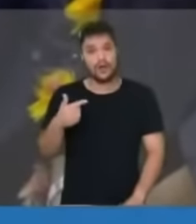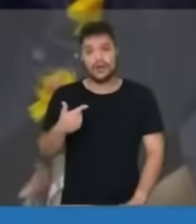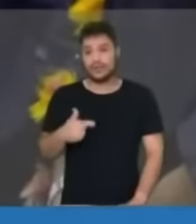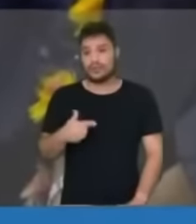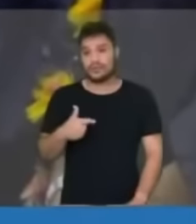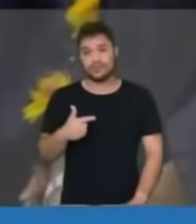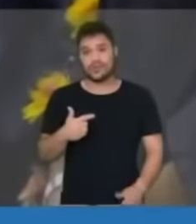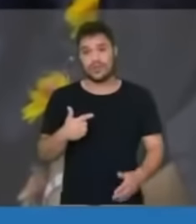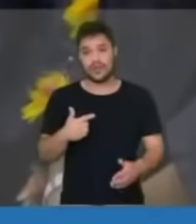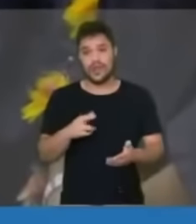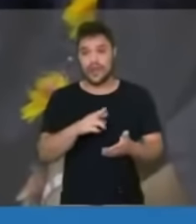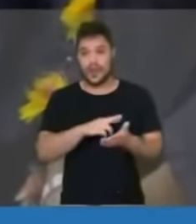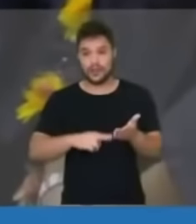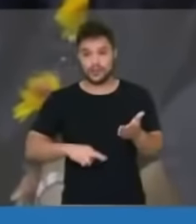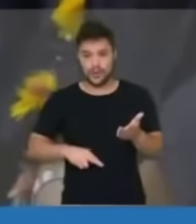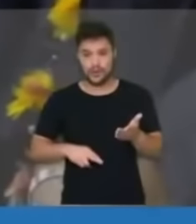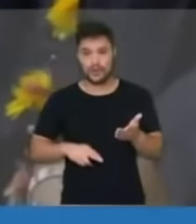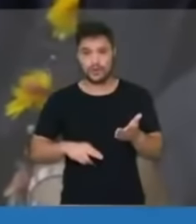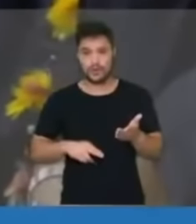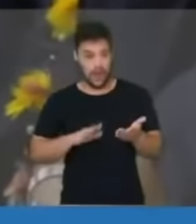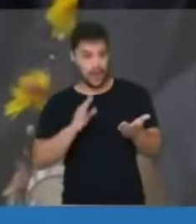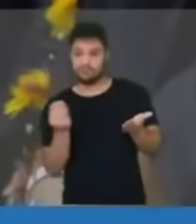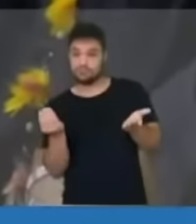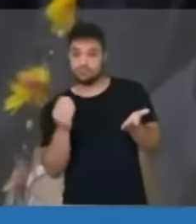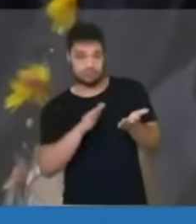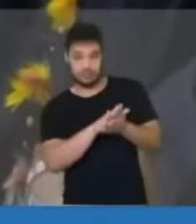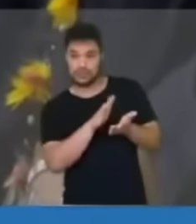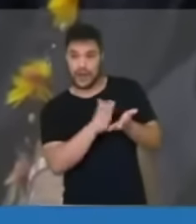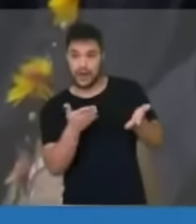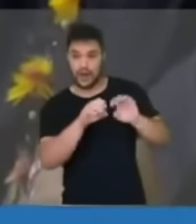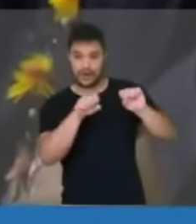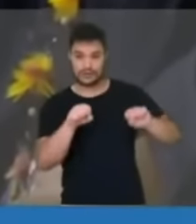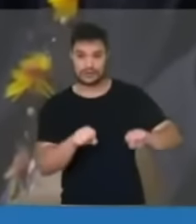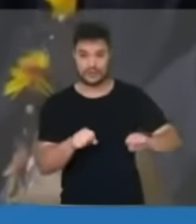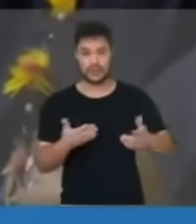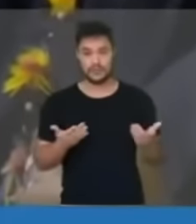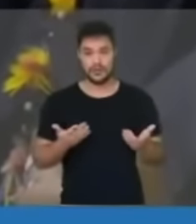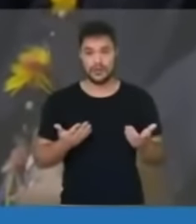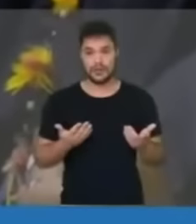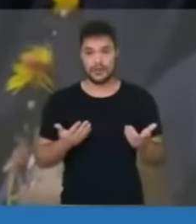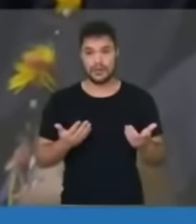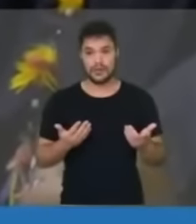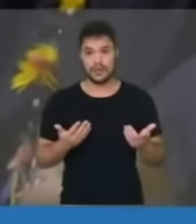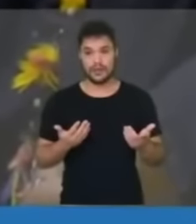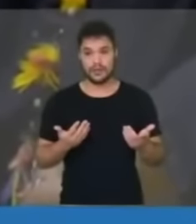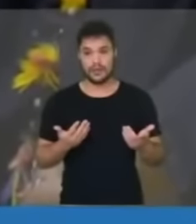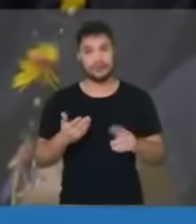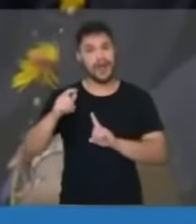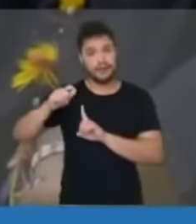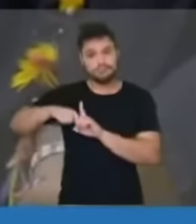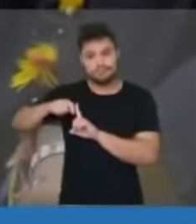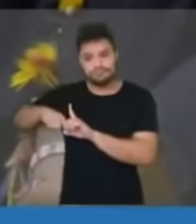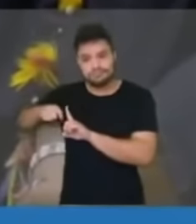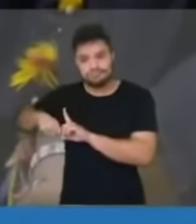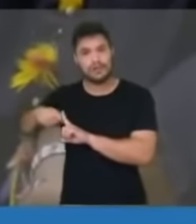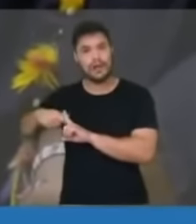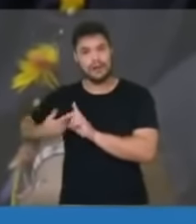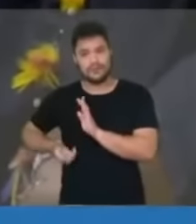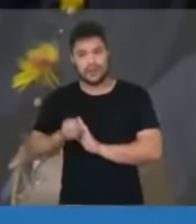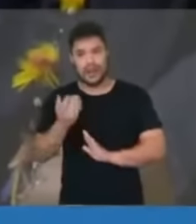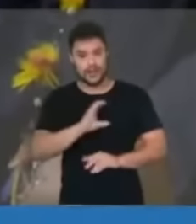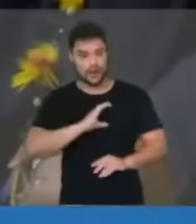o relatório. Acabou de subir no sistema. Presidente, veja só. Por meses ficou instalada a comissão especial